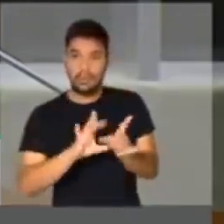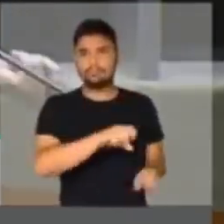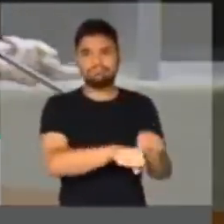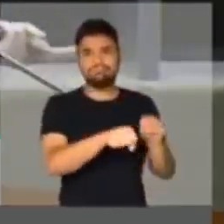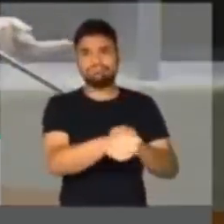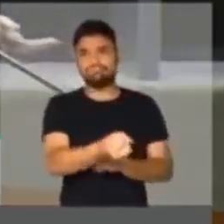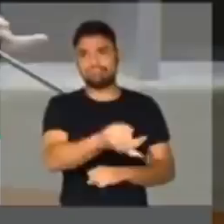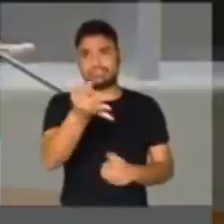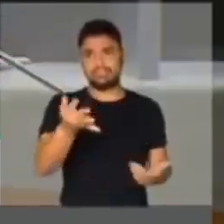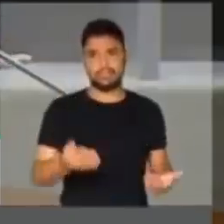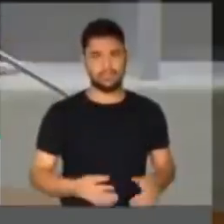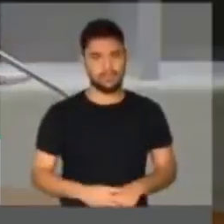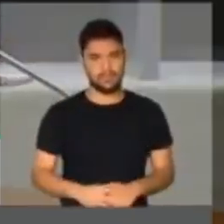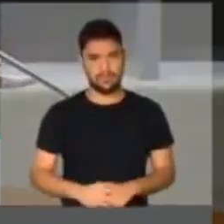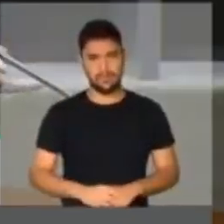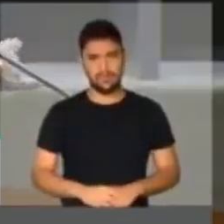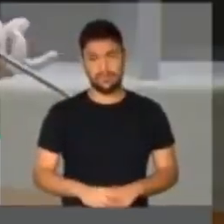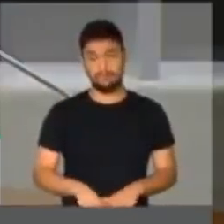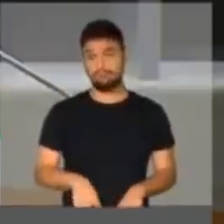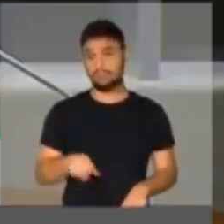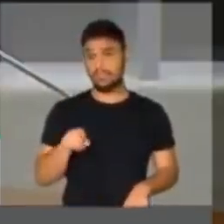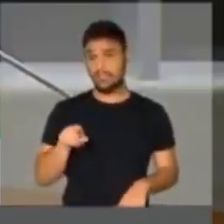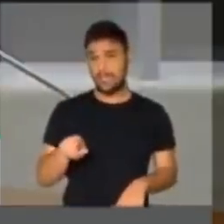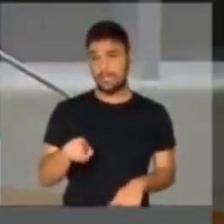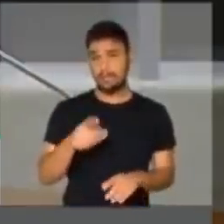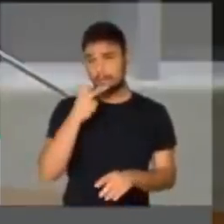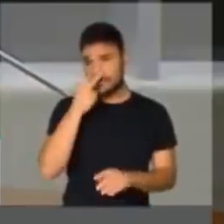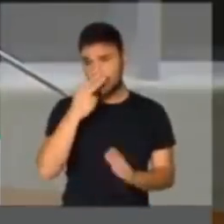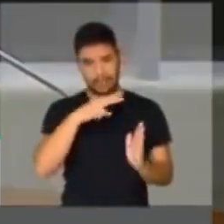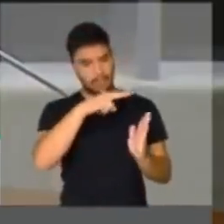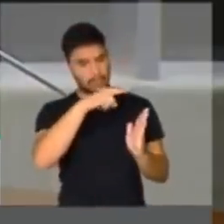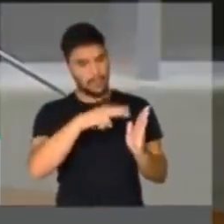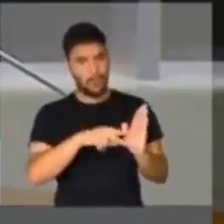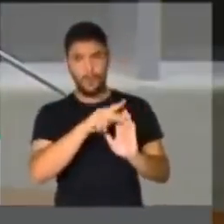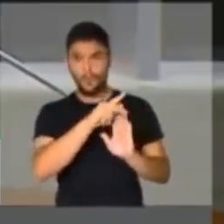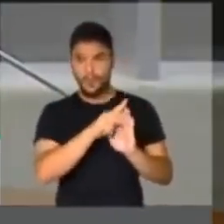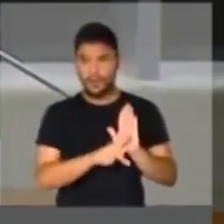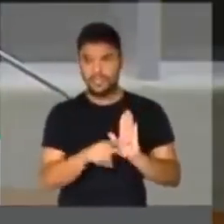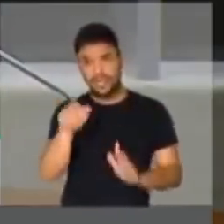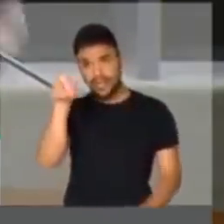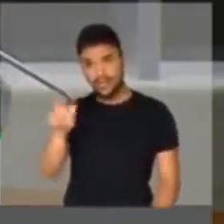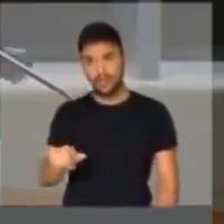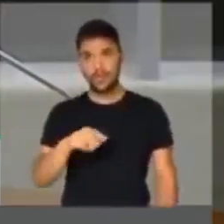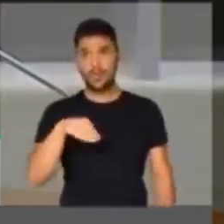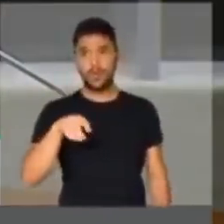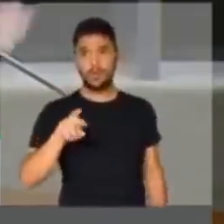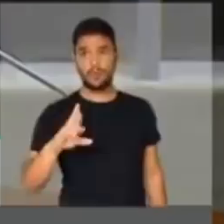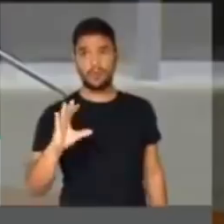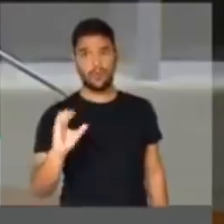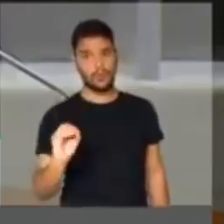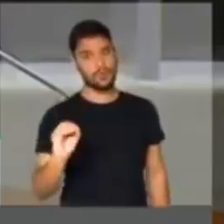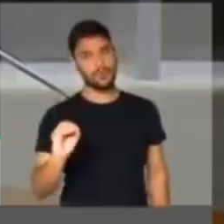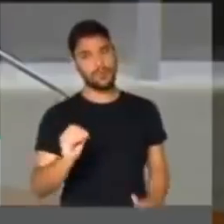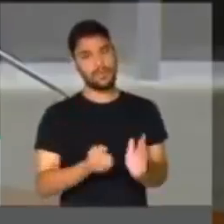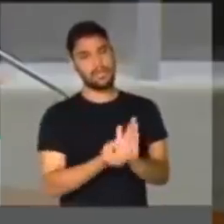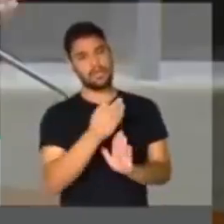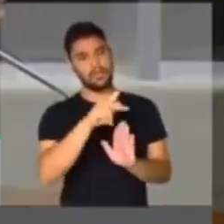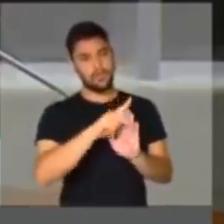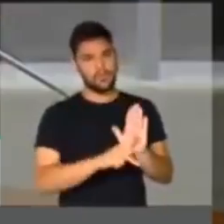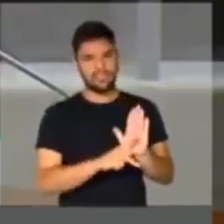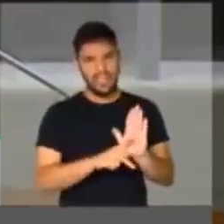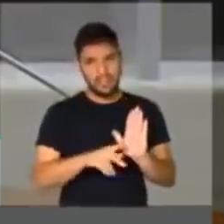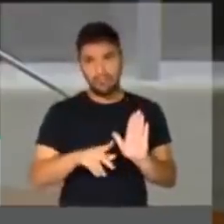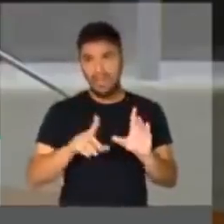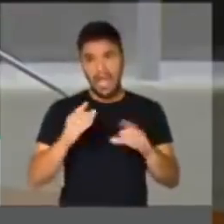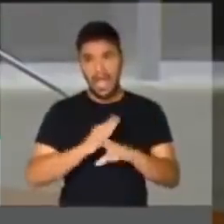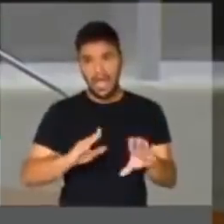delituosa. E ali nós vamos ver que este projeto anticrime de Sérgio Moro, de fato não é um projeto anticrime. Ele